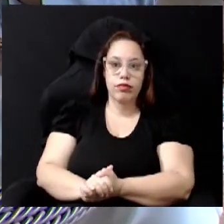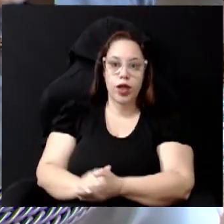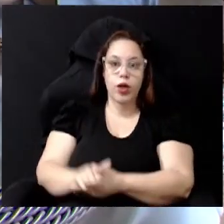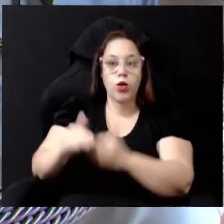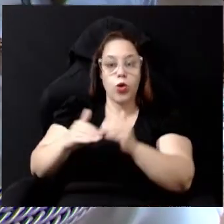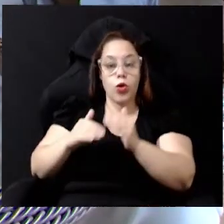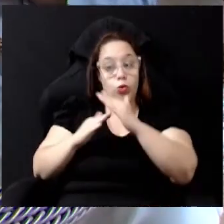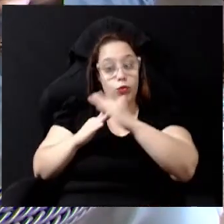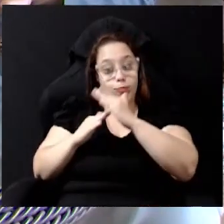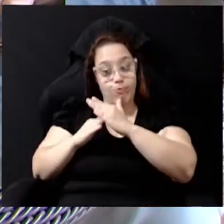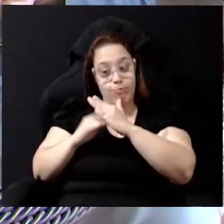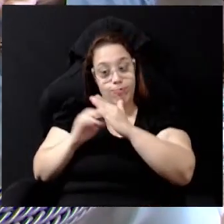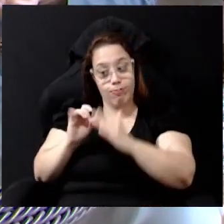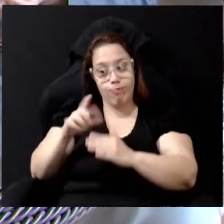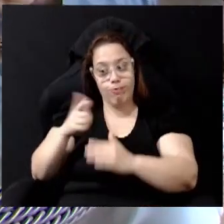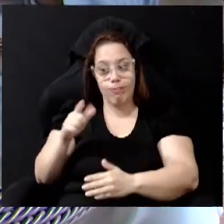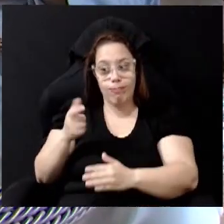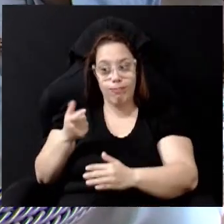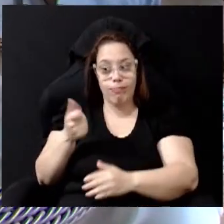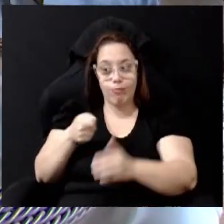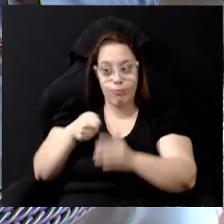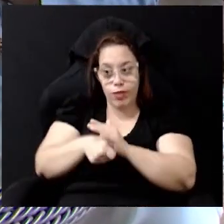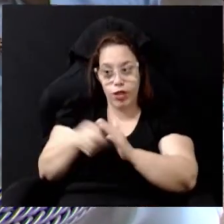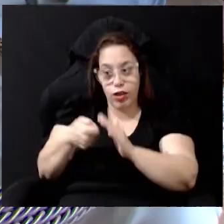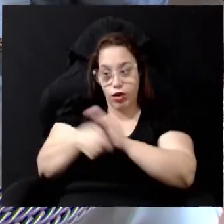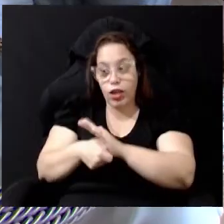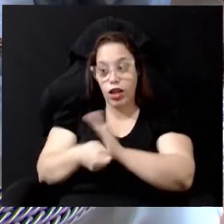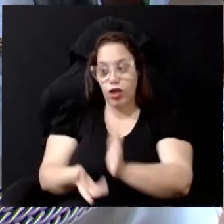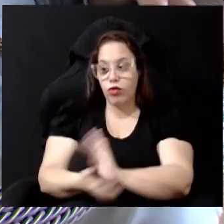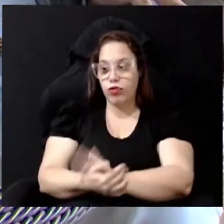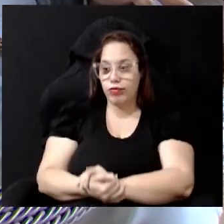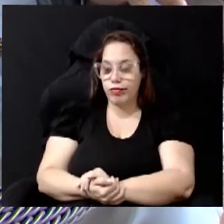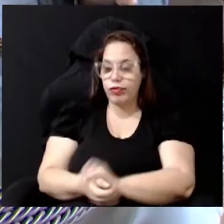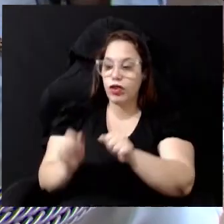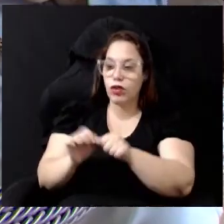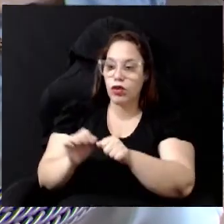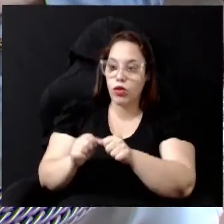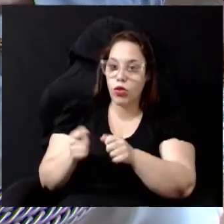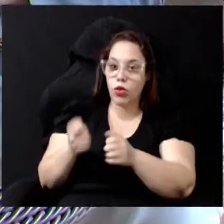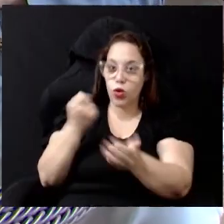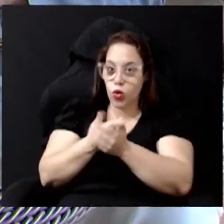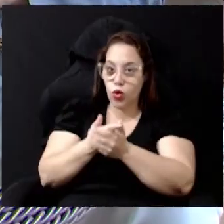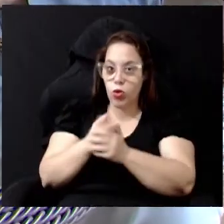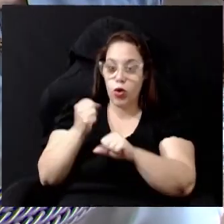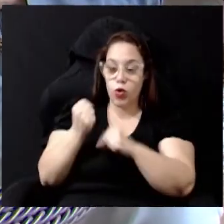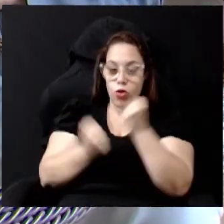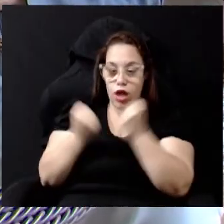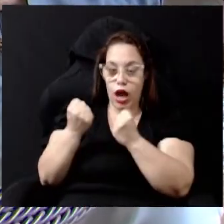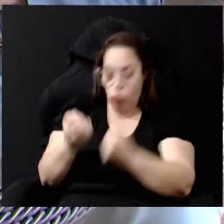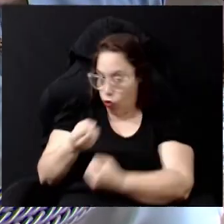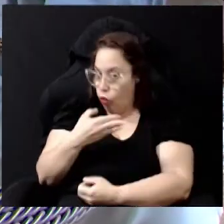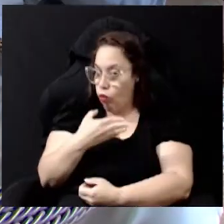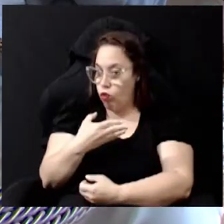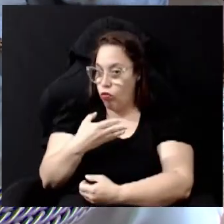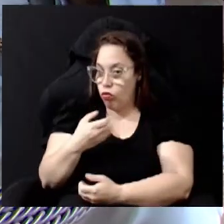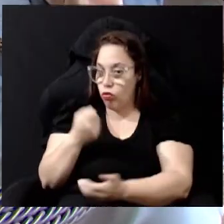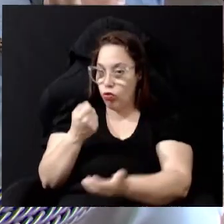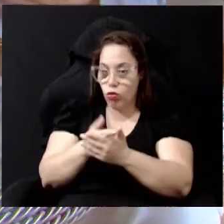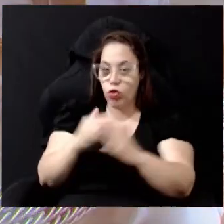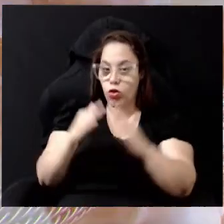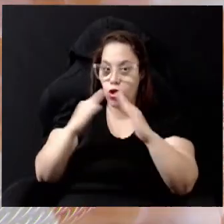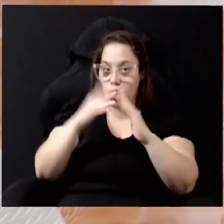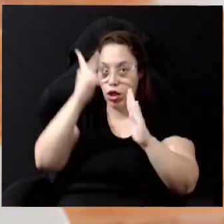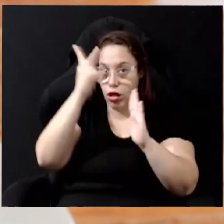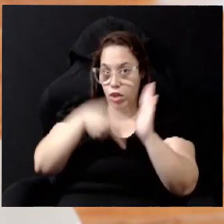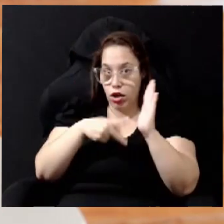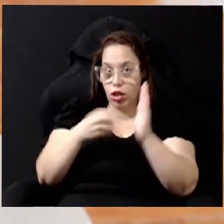que se ela não fez nenhum tipo de reserva financeira. O que ela quer fazer? Ela quer comprar um carro novo? Ela quer comprar a casa própria? Quer Viajar. viajar? Quer